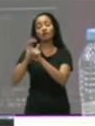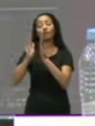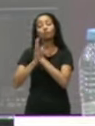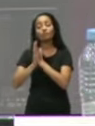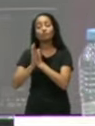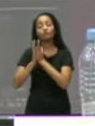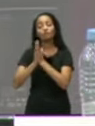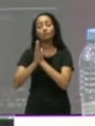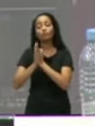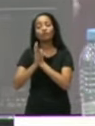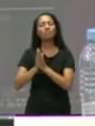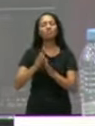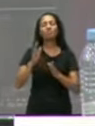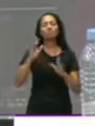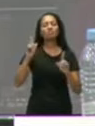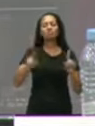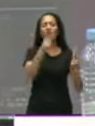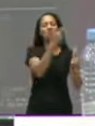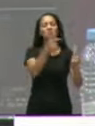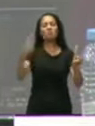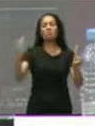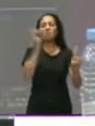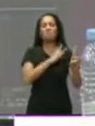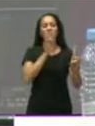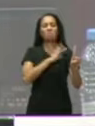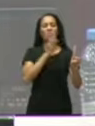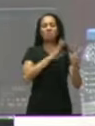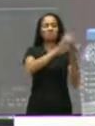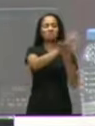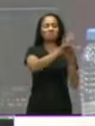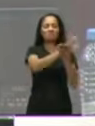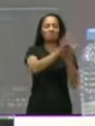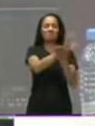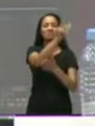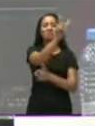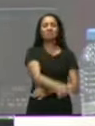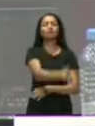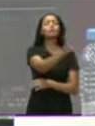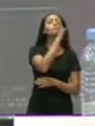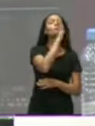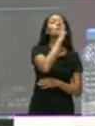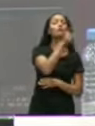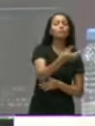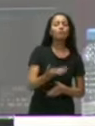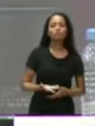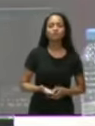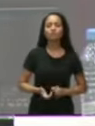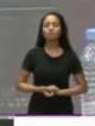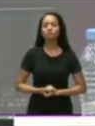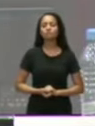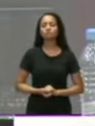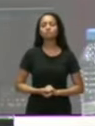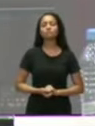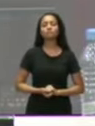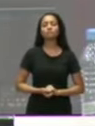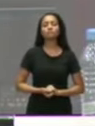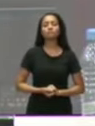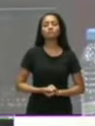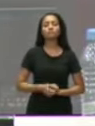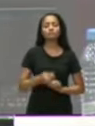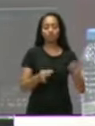problema não, presidente. Por gentileza. Eu não só tenho um minuto, medo da Molina, de ti, cara. Molina, eu não tenho medo. Cala a boca. Vereador da Molina, só um minuto. Tá só um aqui, minuto, ó.